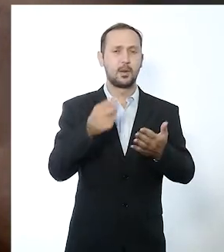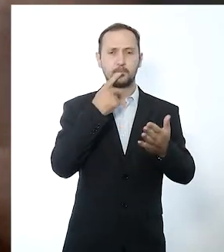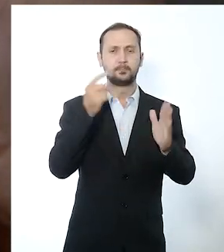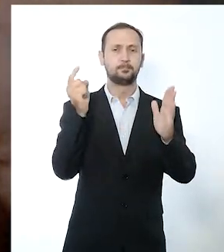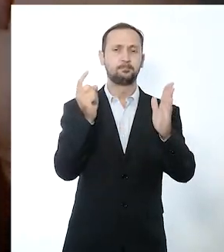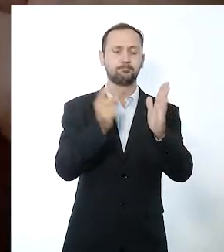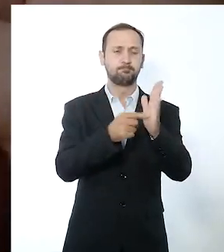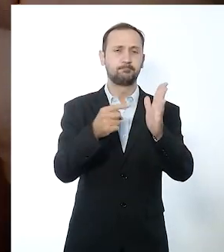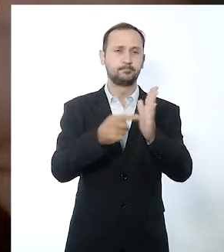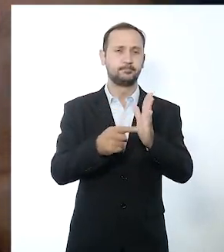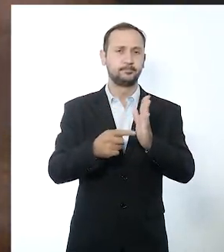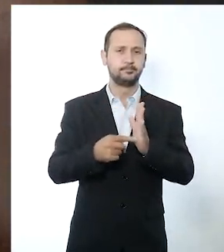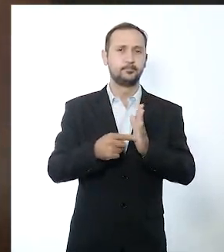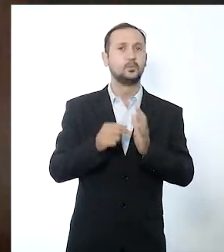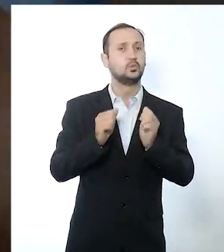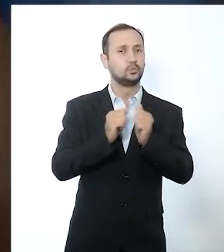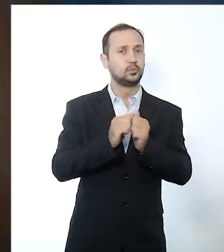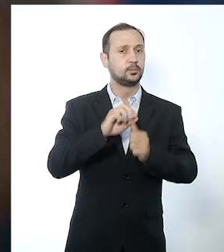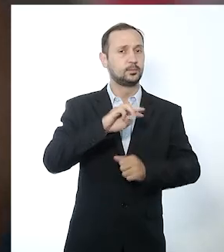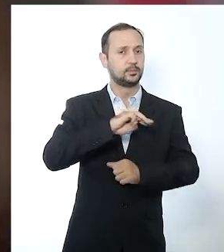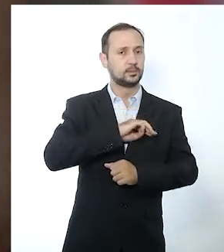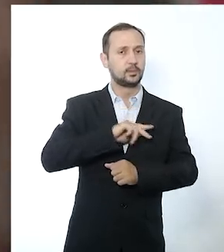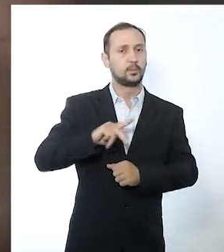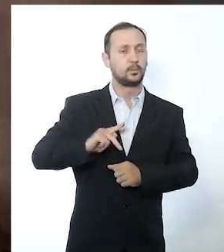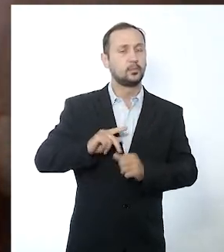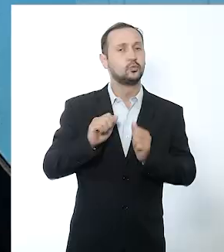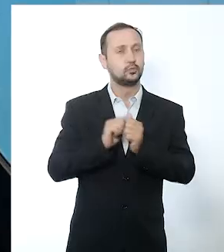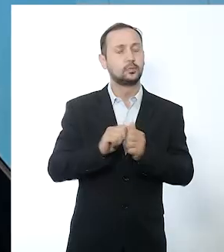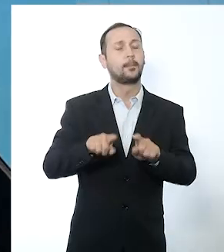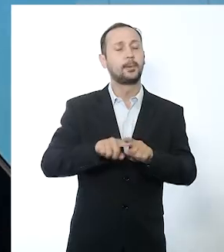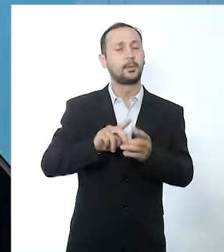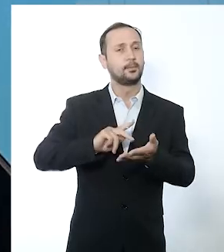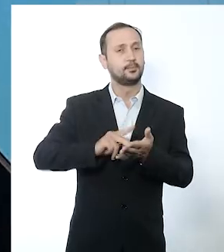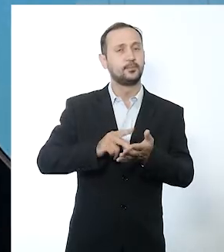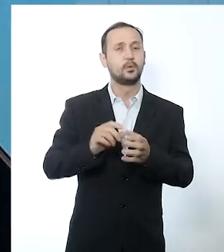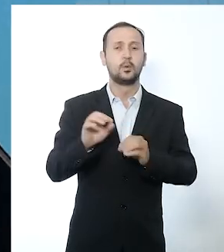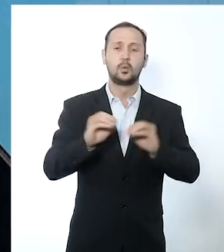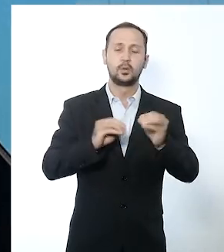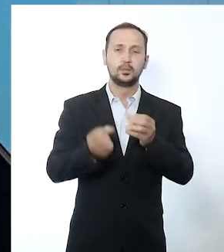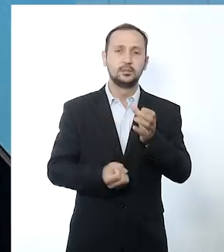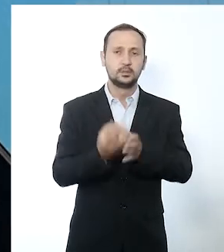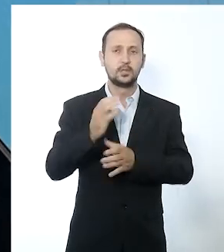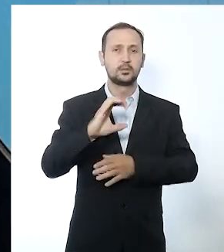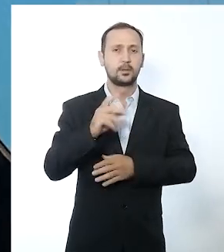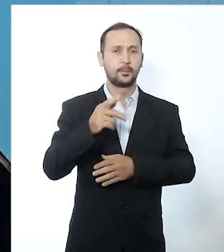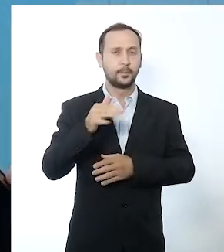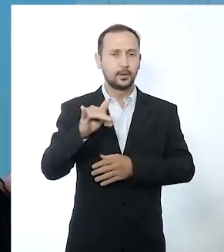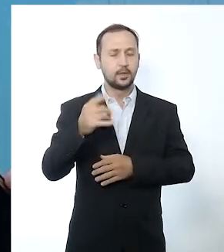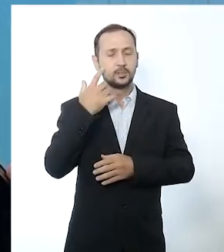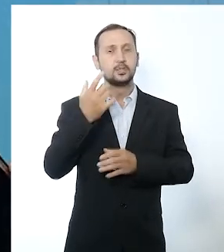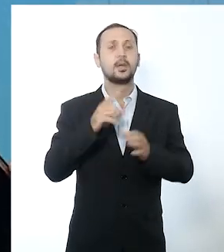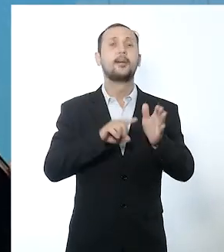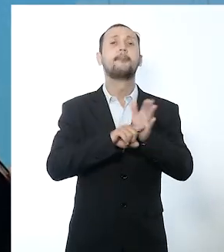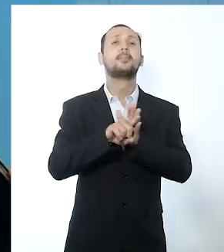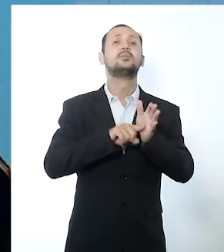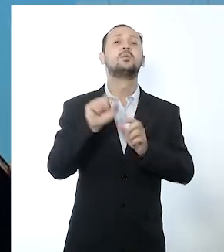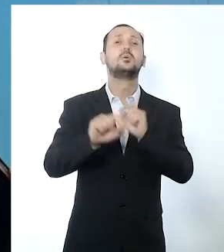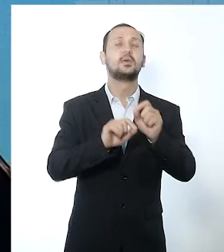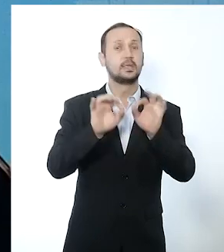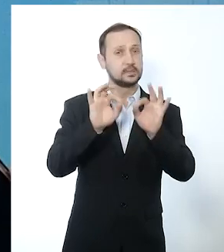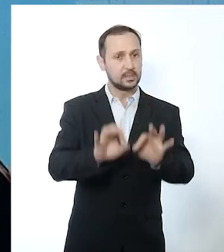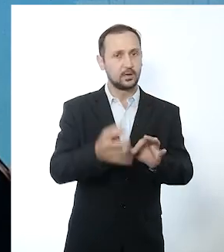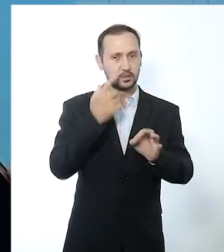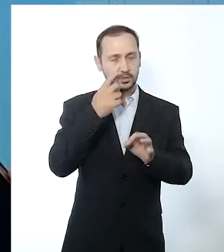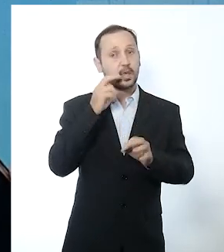denúncias protocoladas junto ao Ministério Público e PROCON. Vamos fazer essa CPI dar certo, vamos buscar a verdade,